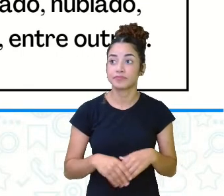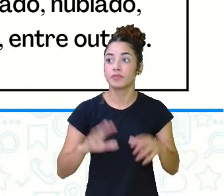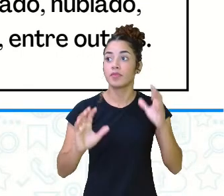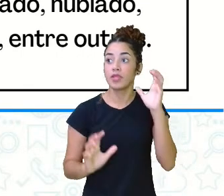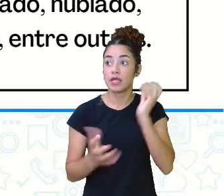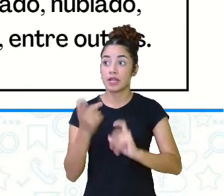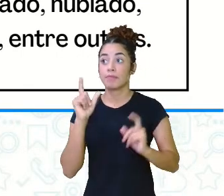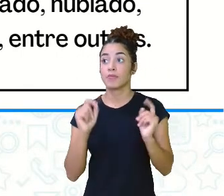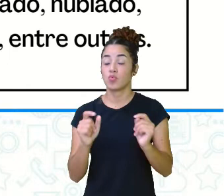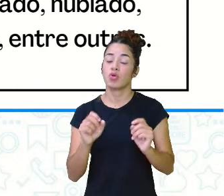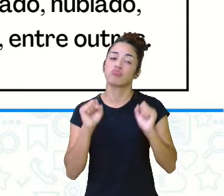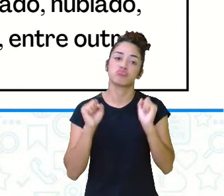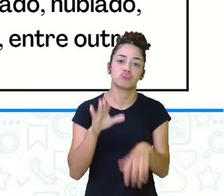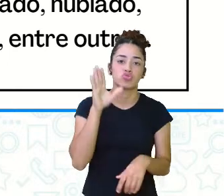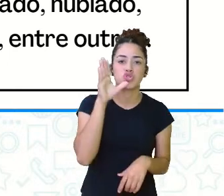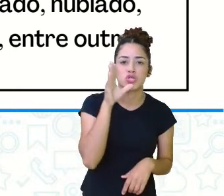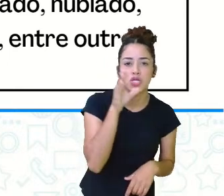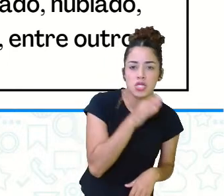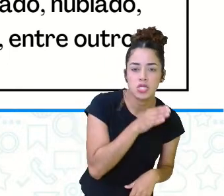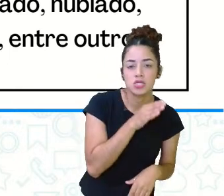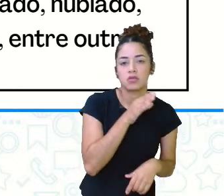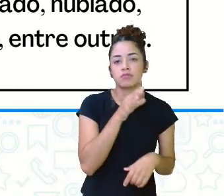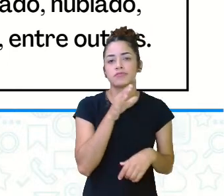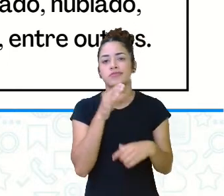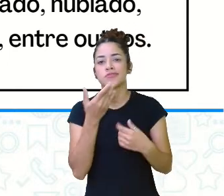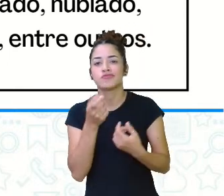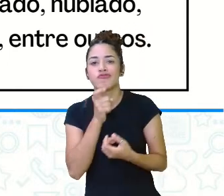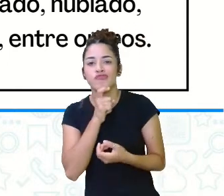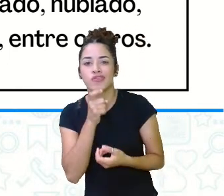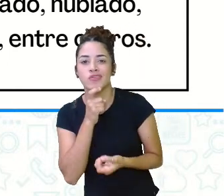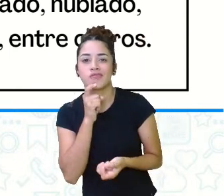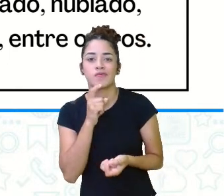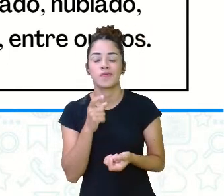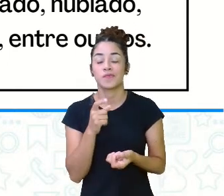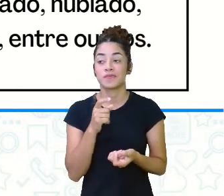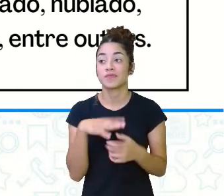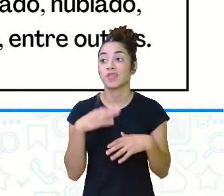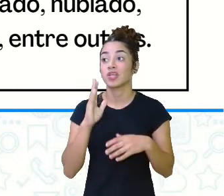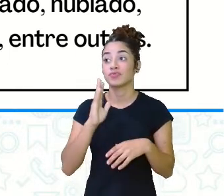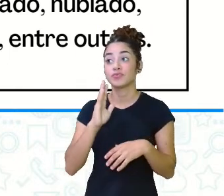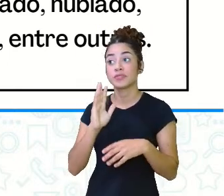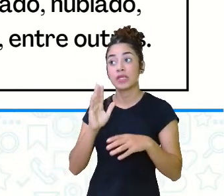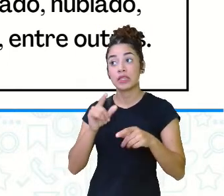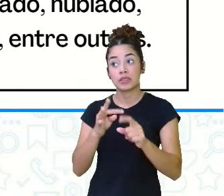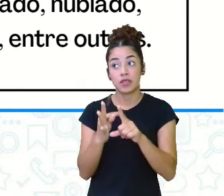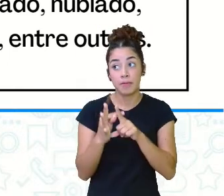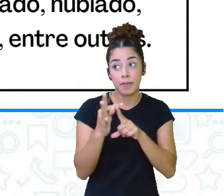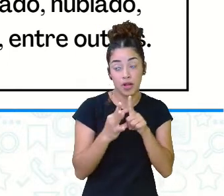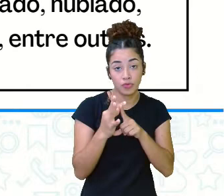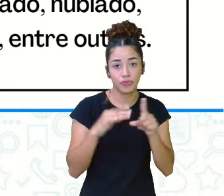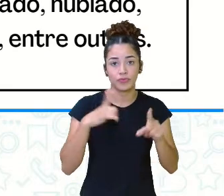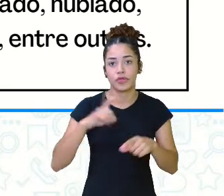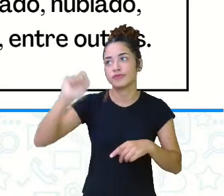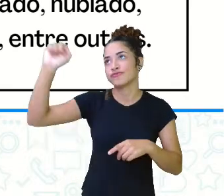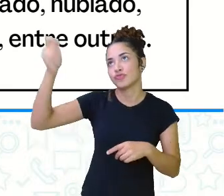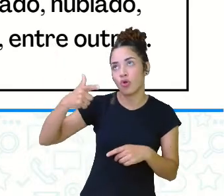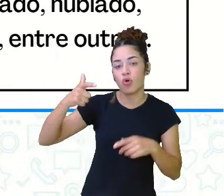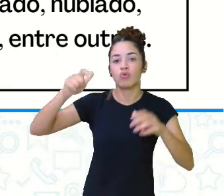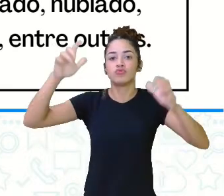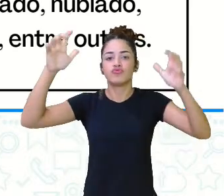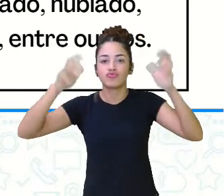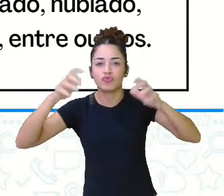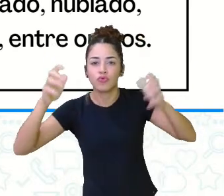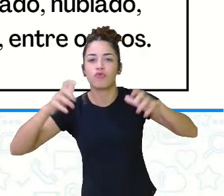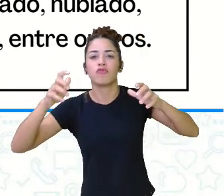classificados em clima quente, clima temperado e climas frios. Já o tempo tem tempo ensolarado, tempo